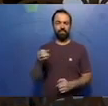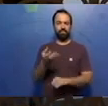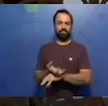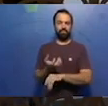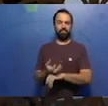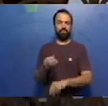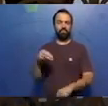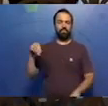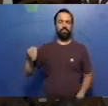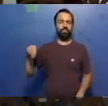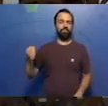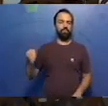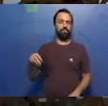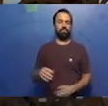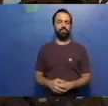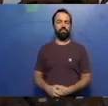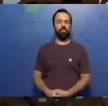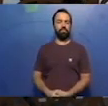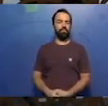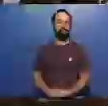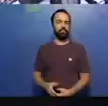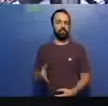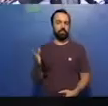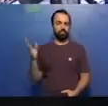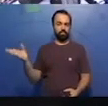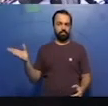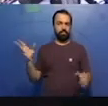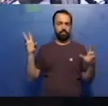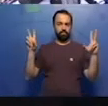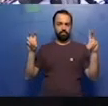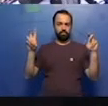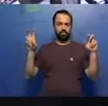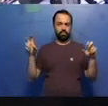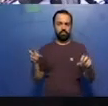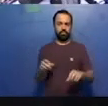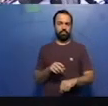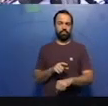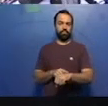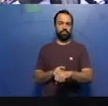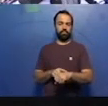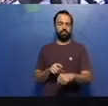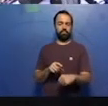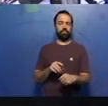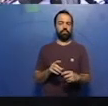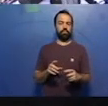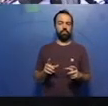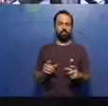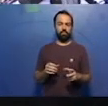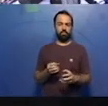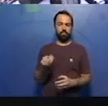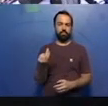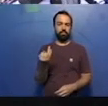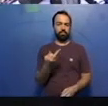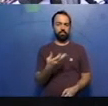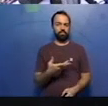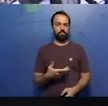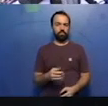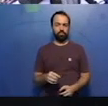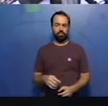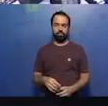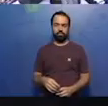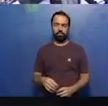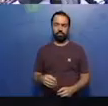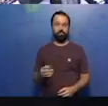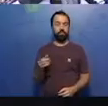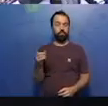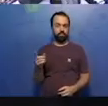lá. Essa aula é sobre medir o tempo, a unidade 11. Então, vocês precisarão acompanhar comigo